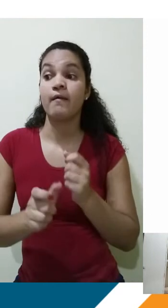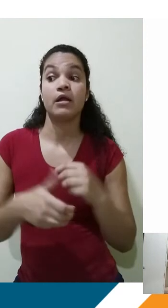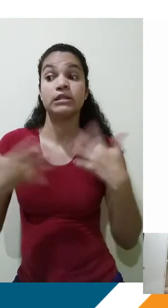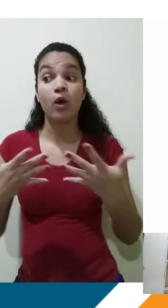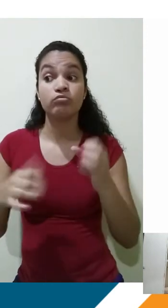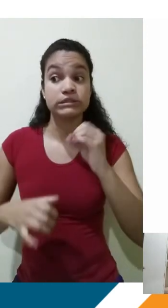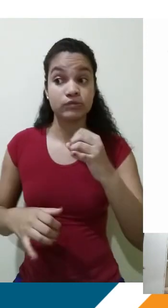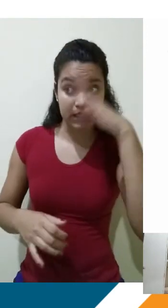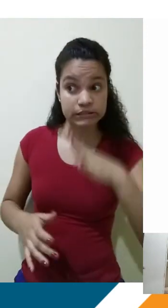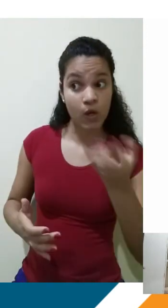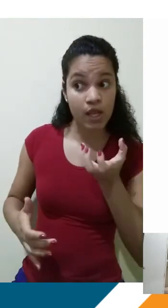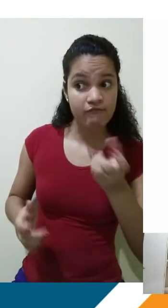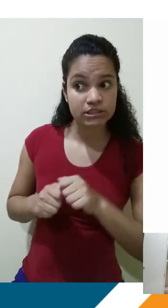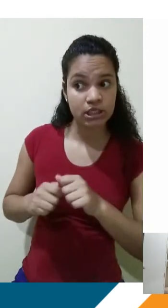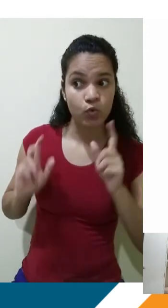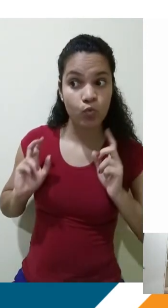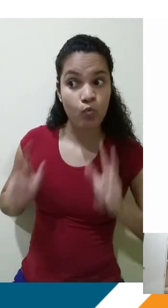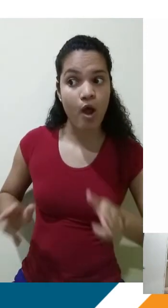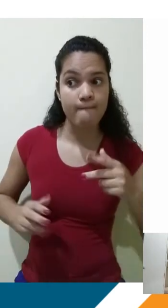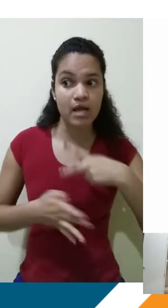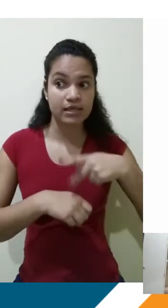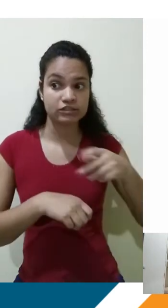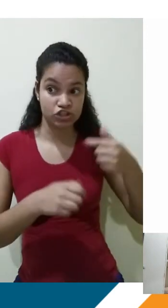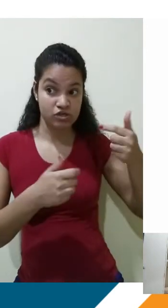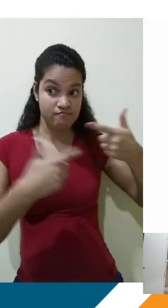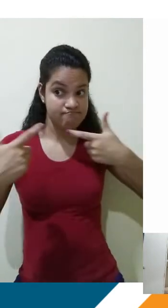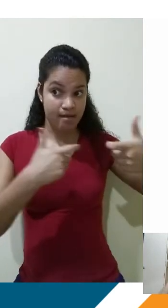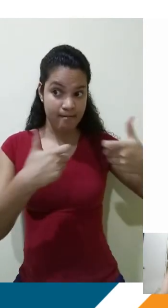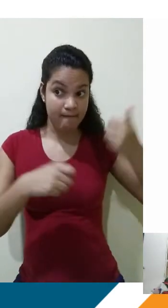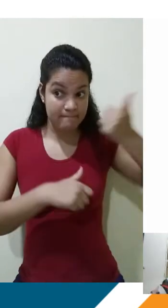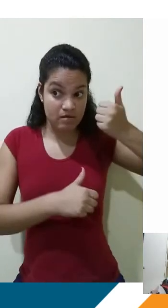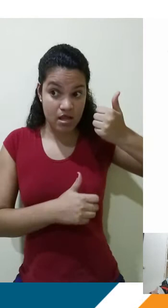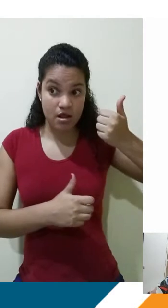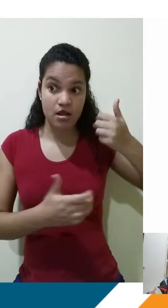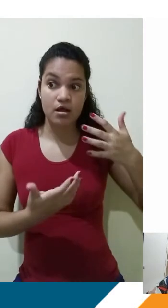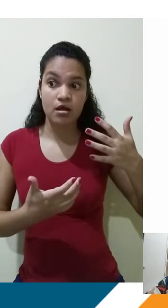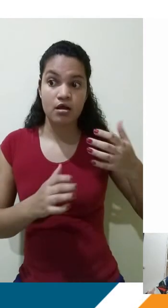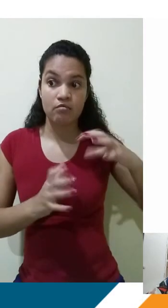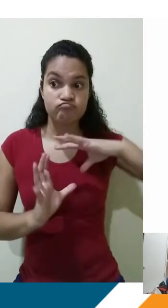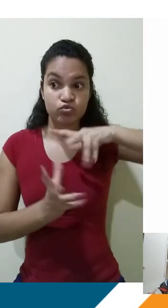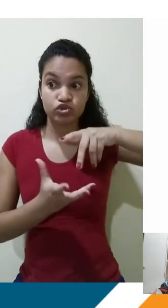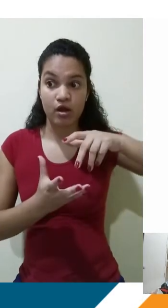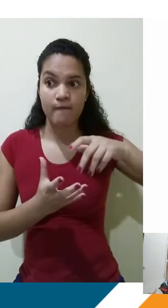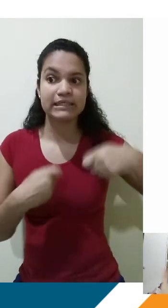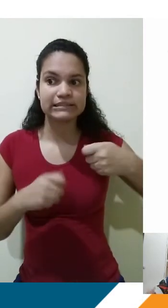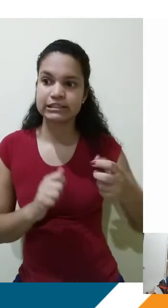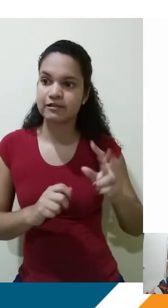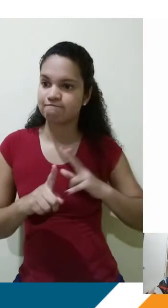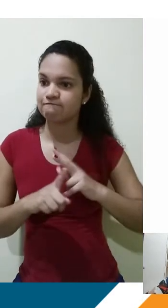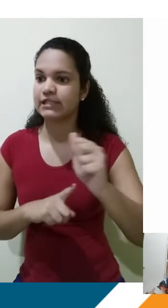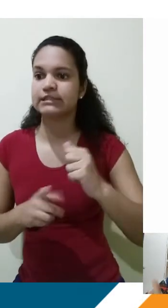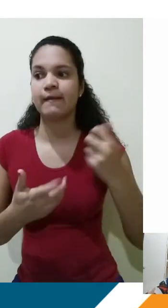batalha contra a segurança alimentar, é preciso que soluções urgentes sejam apresentadas. Queria uma pausa rápida para a gente falar sobre um elemento aqui que não vem de uma